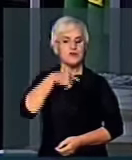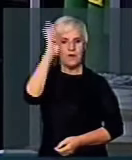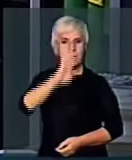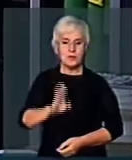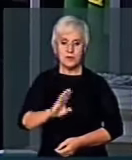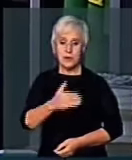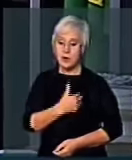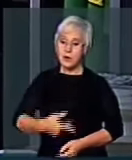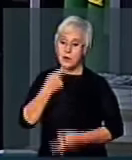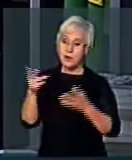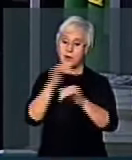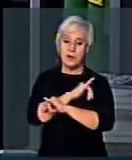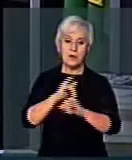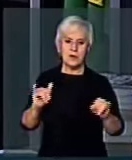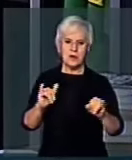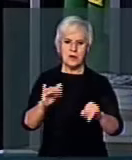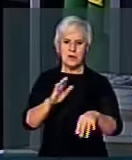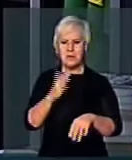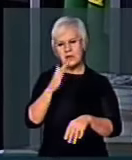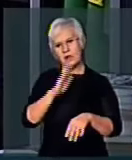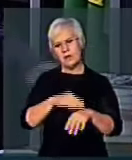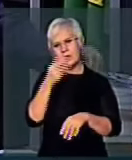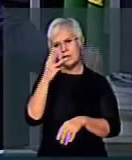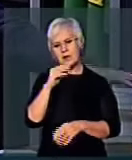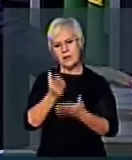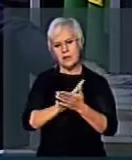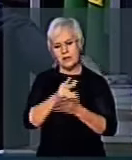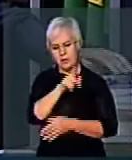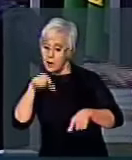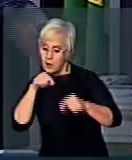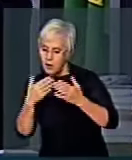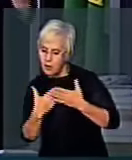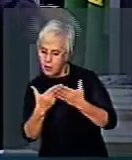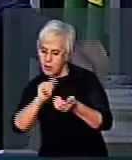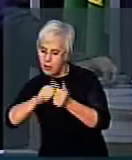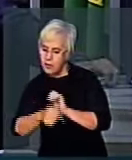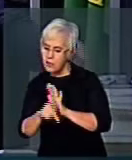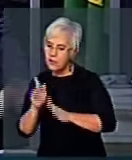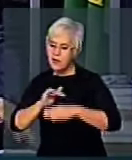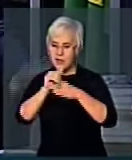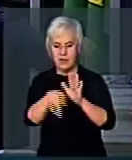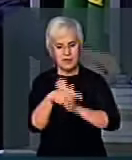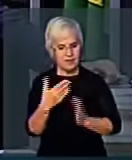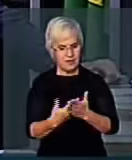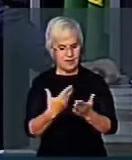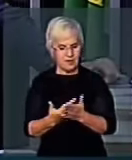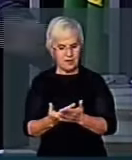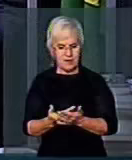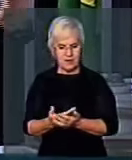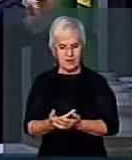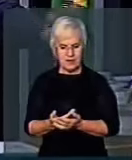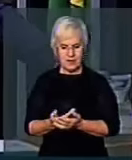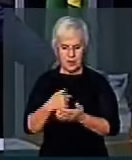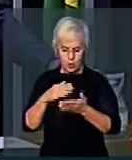anunciava uma relação de pouco mais de 30 livros para que os professores pudessem escolhê-los e aplicar na sua escola. Eu fui atrás, tenho quase metade dos